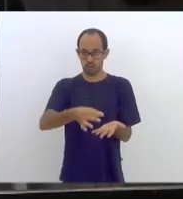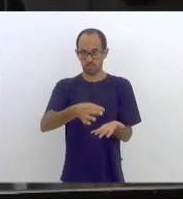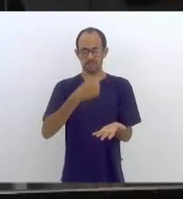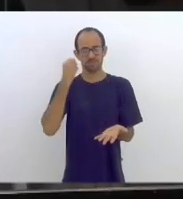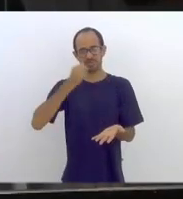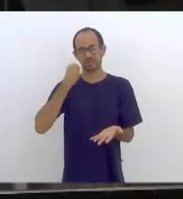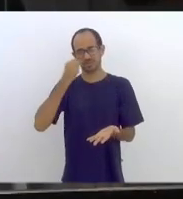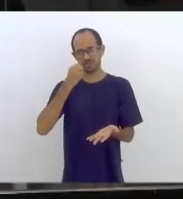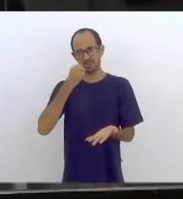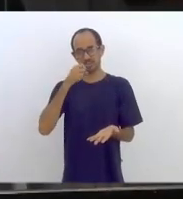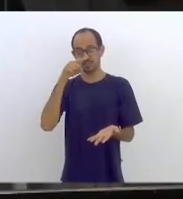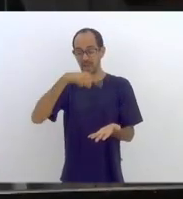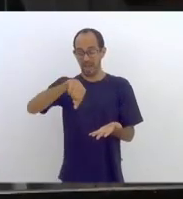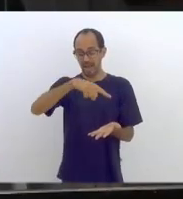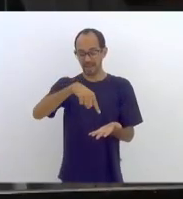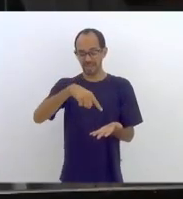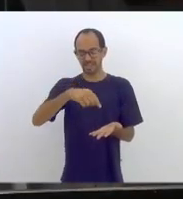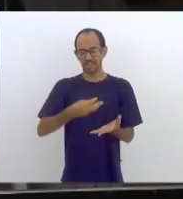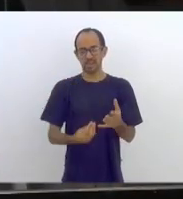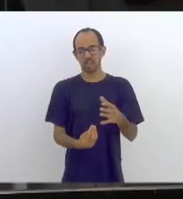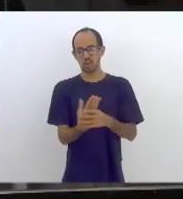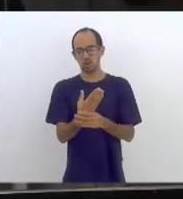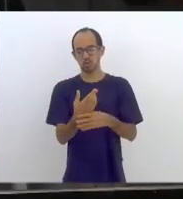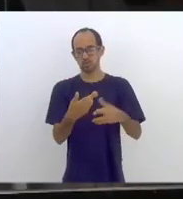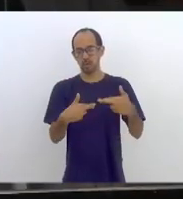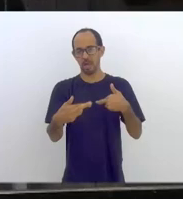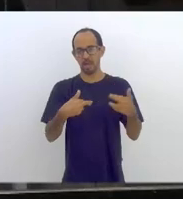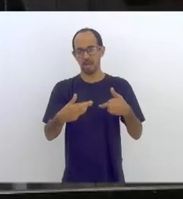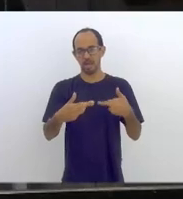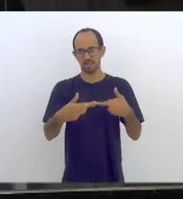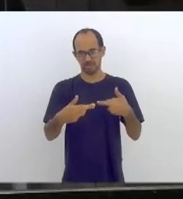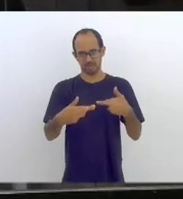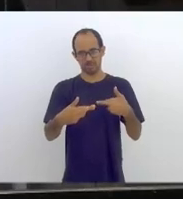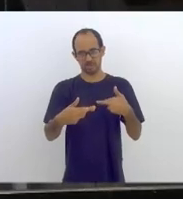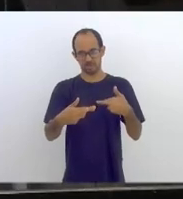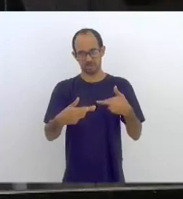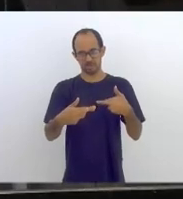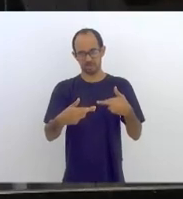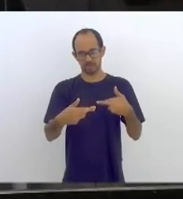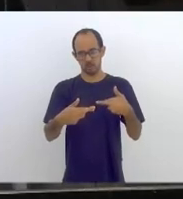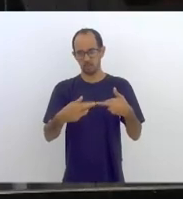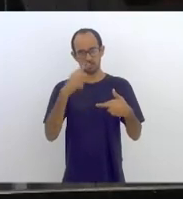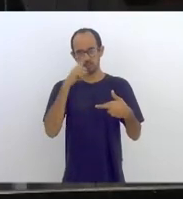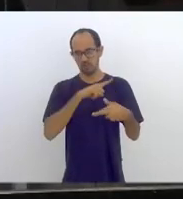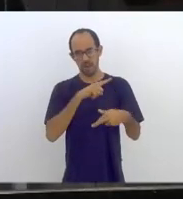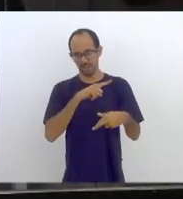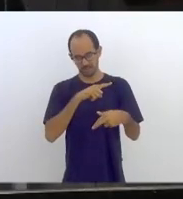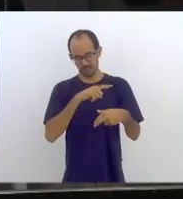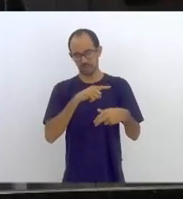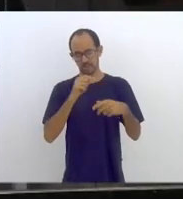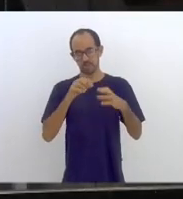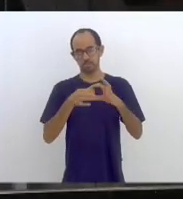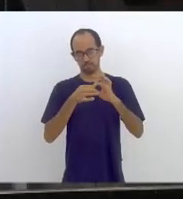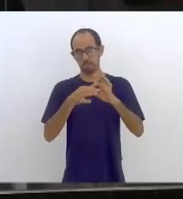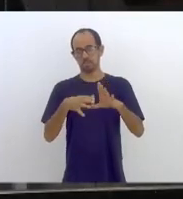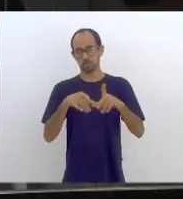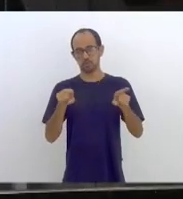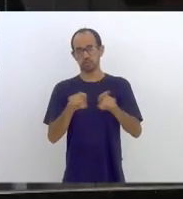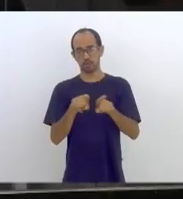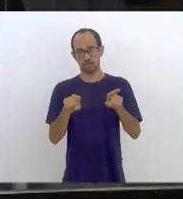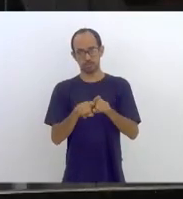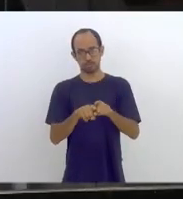ali criou-se uma relação completamente corrompida e permitiu Inclusive